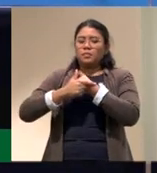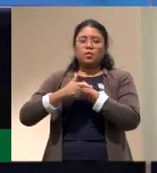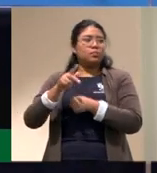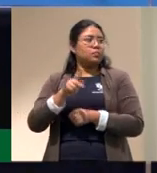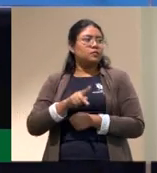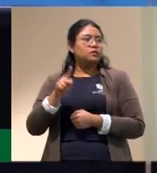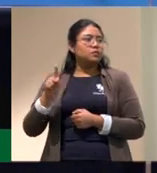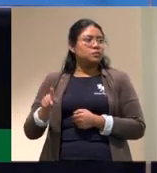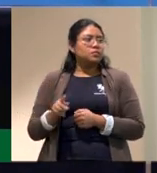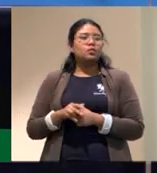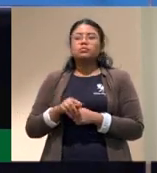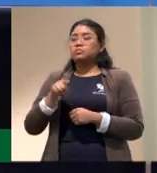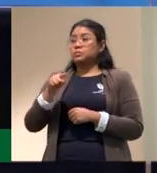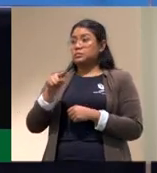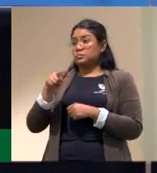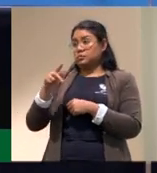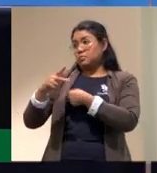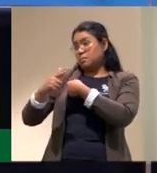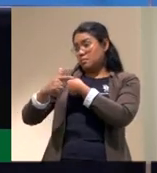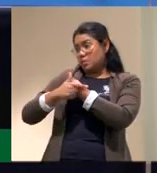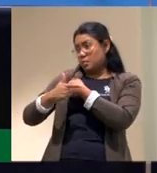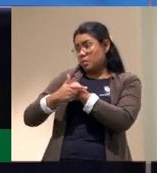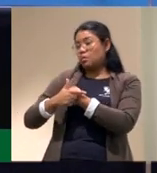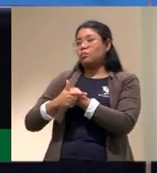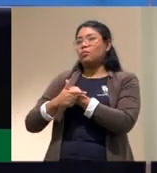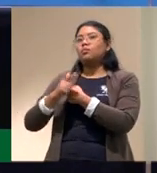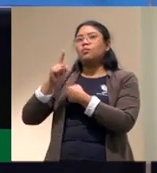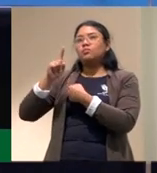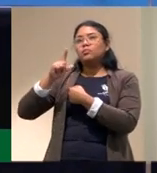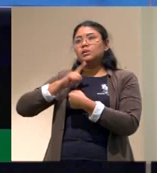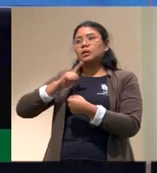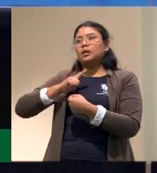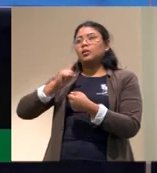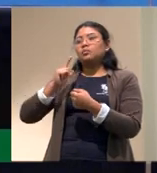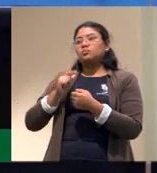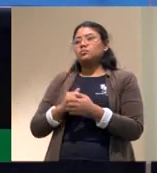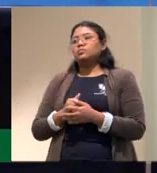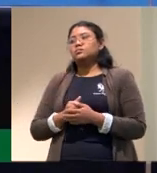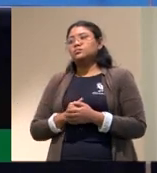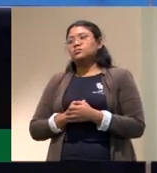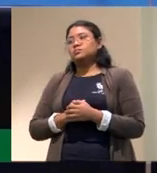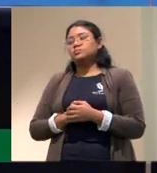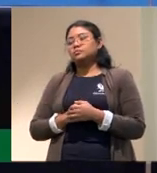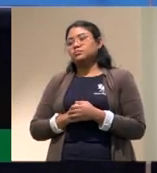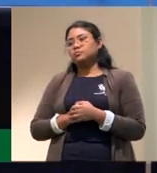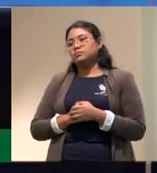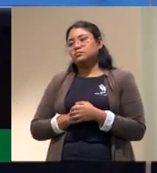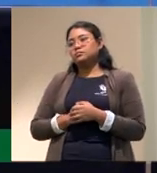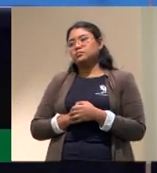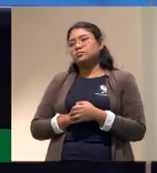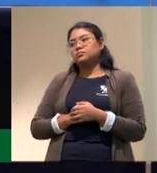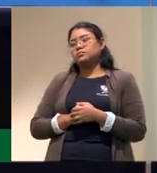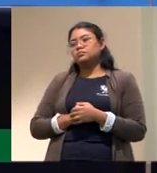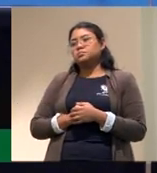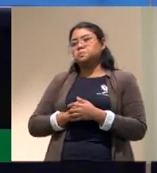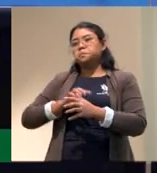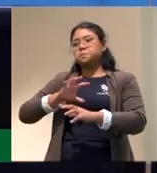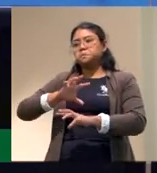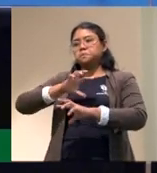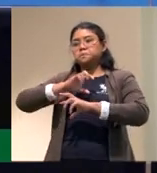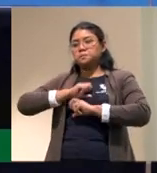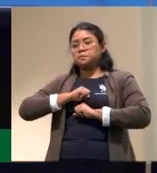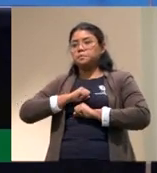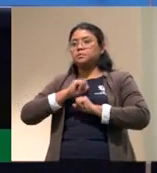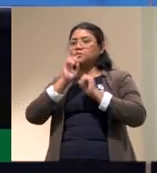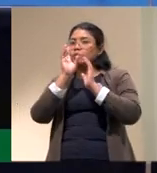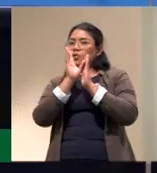o papel dessa docência na educação infantil envolve a apropriação também de um conteúdo da sua